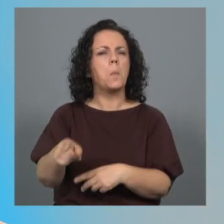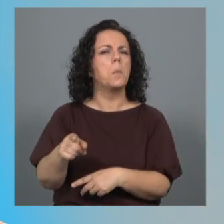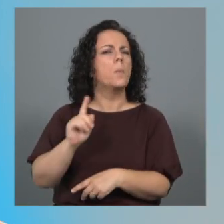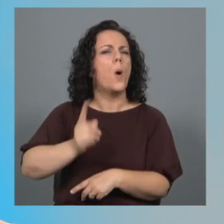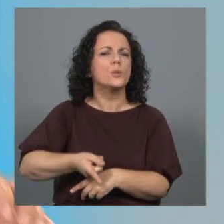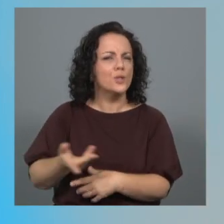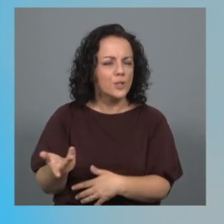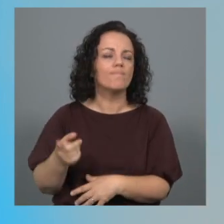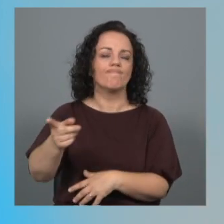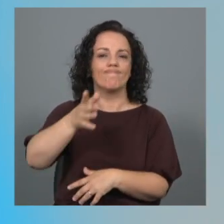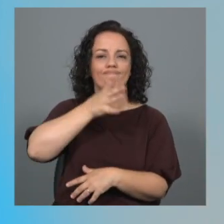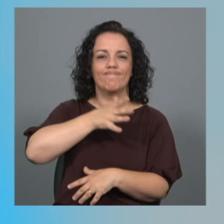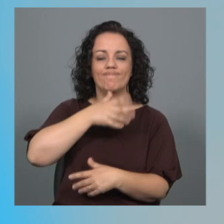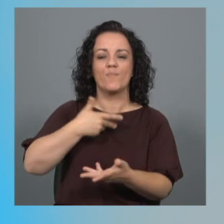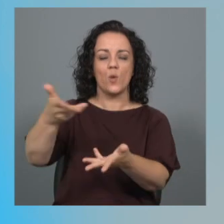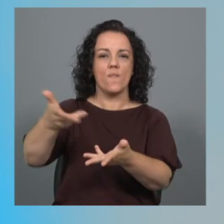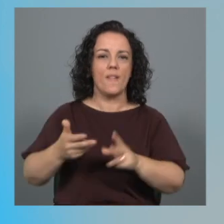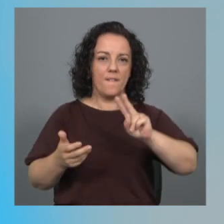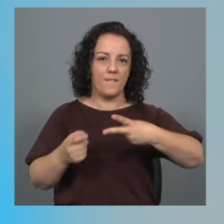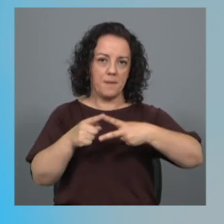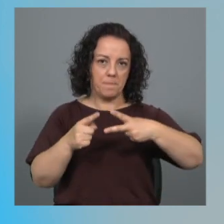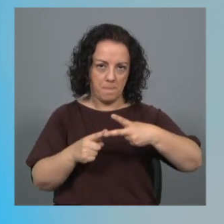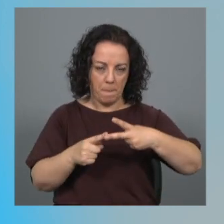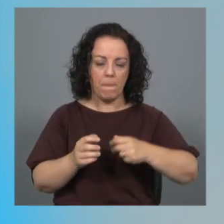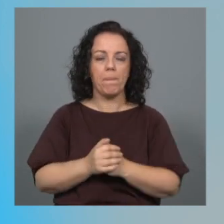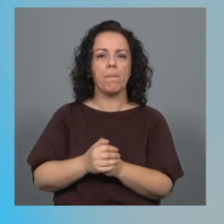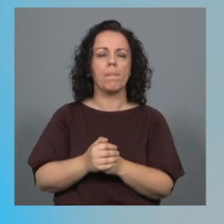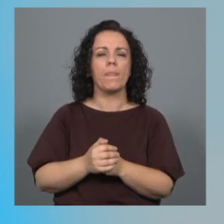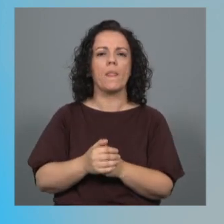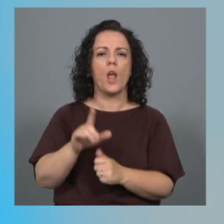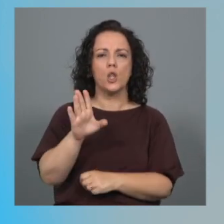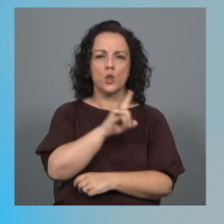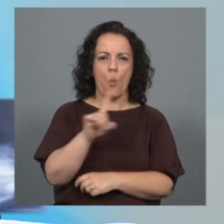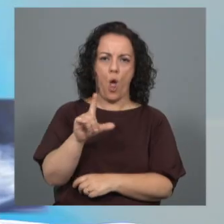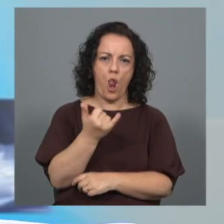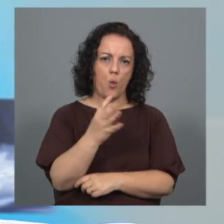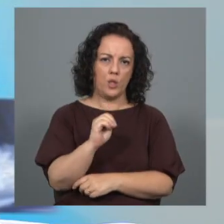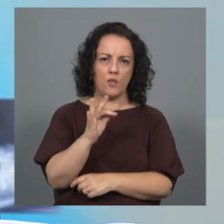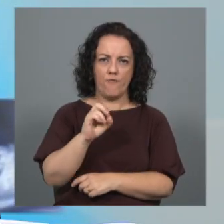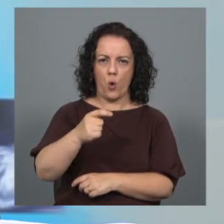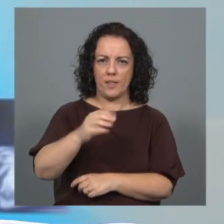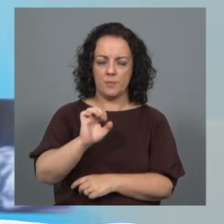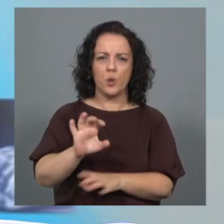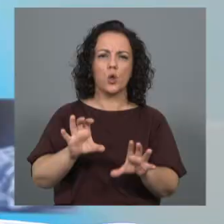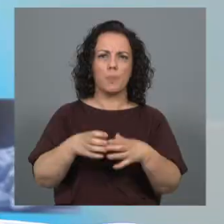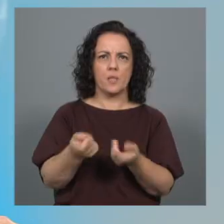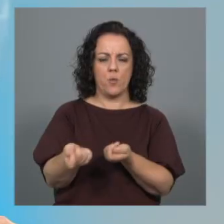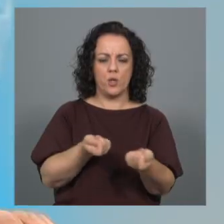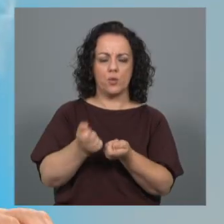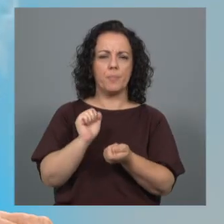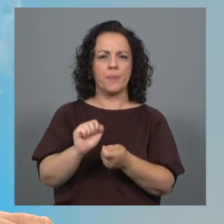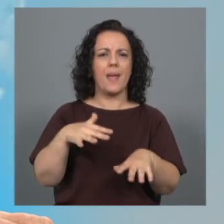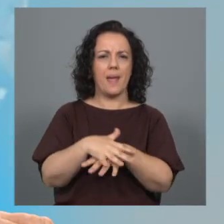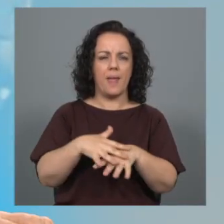melhor através dos nossos convidados. Está entre nós João Luís Fontes, da Comissão Executiva da